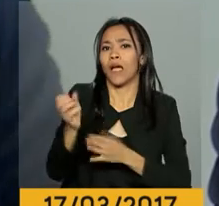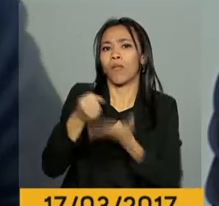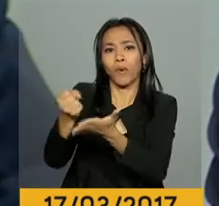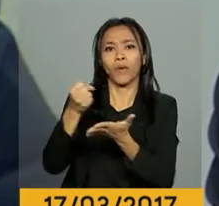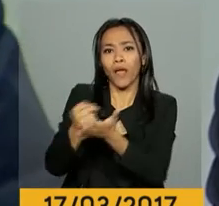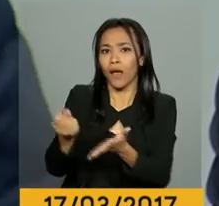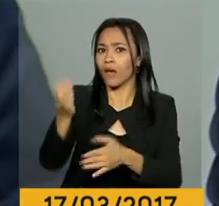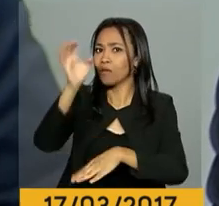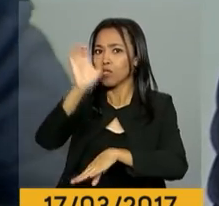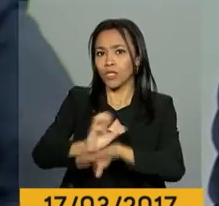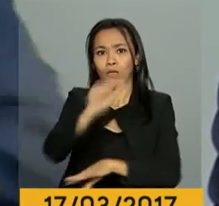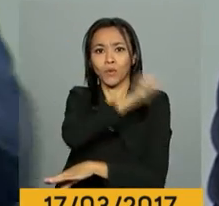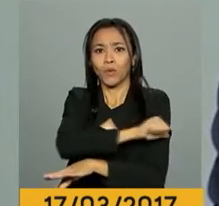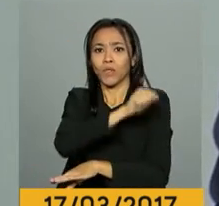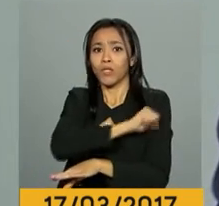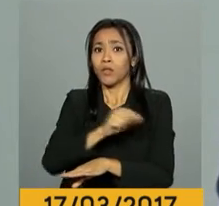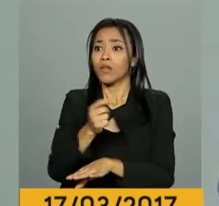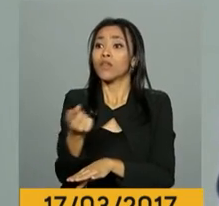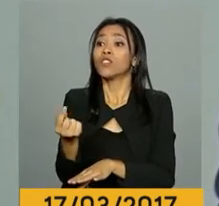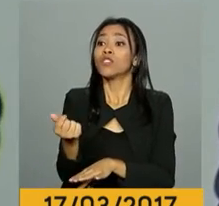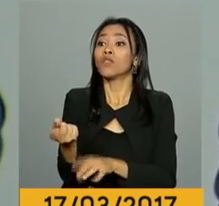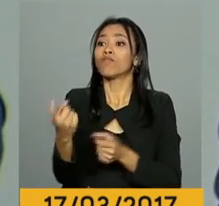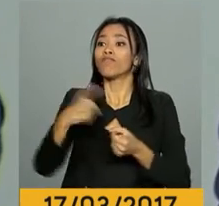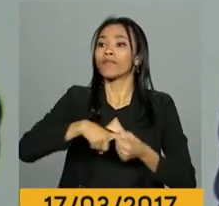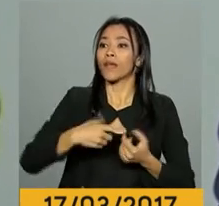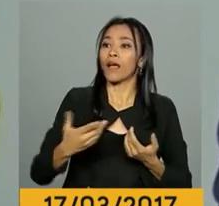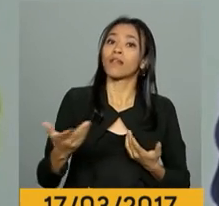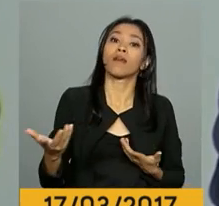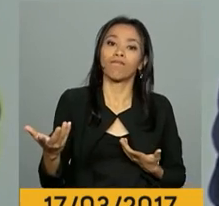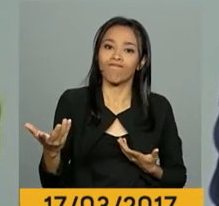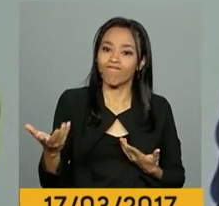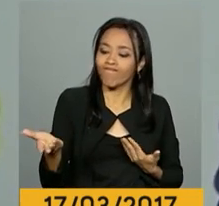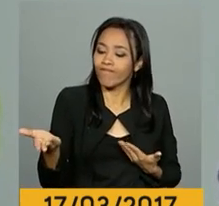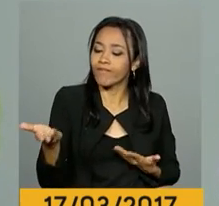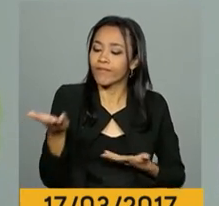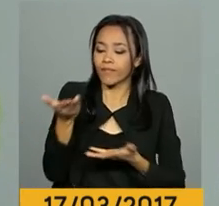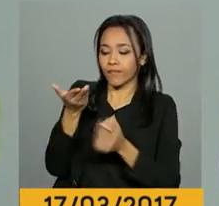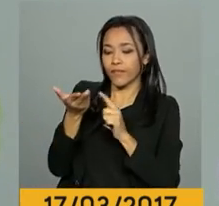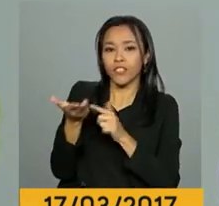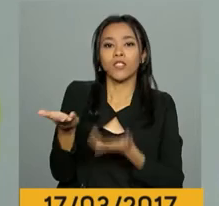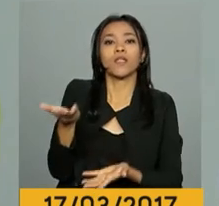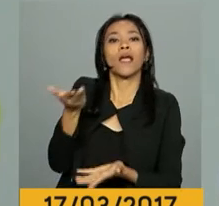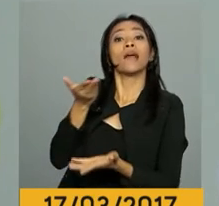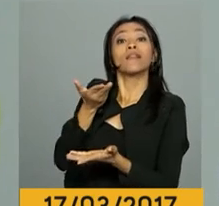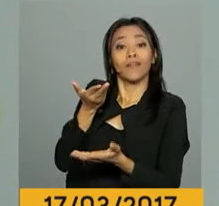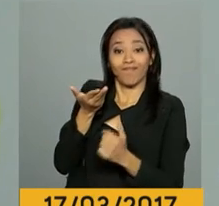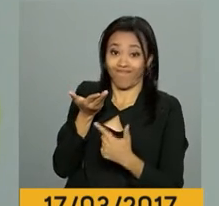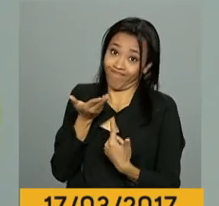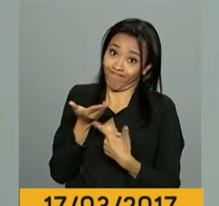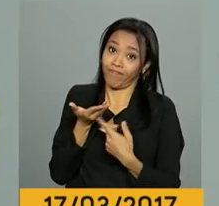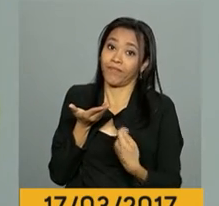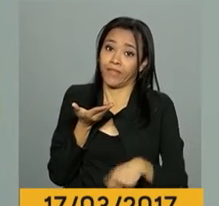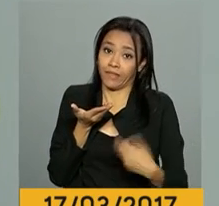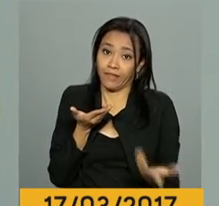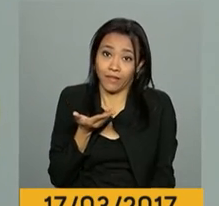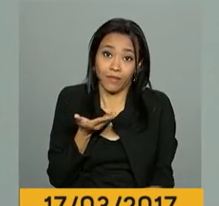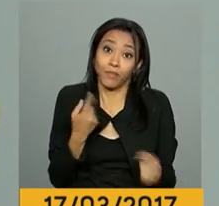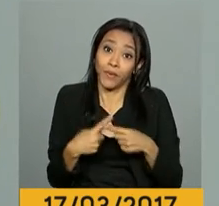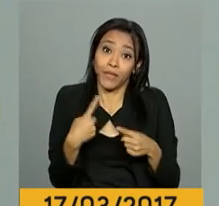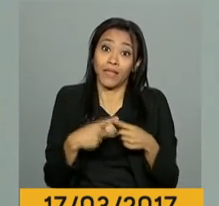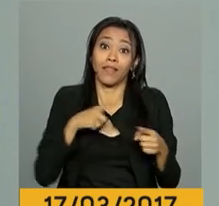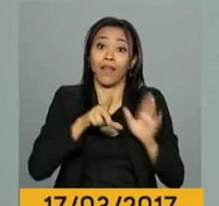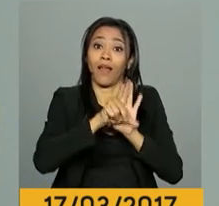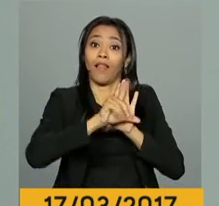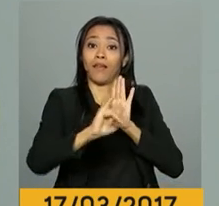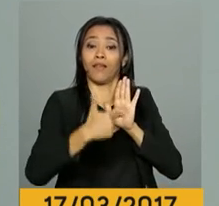sem contrapartida, sob pena de nós, da União, vulnerarmos a lei de responsabilidade fiscal. E, evidentemente,